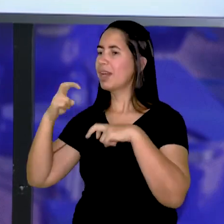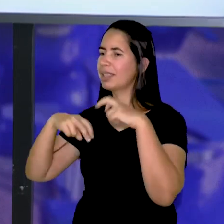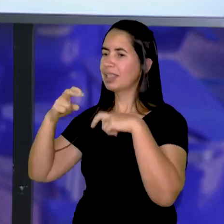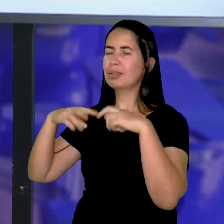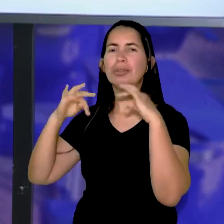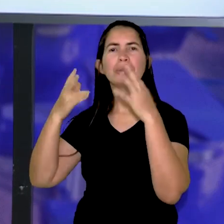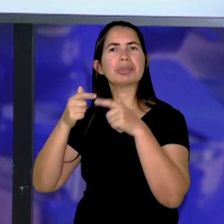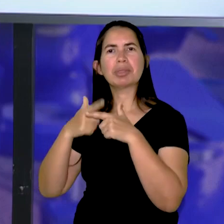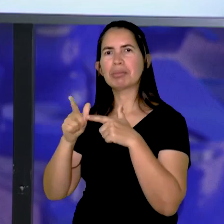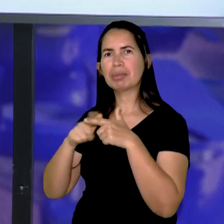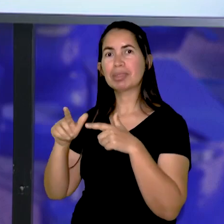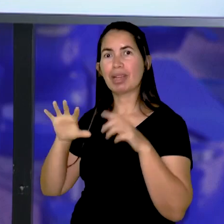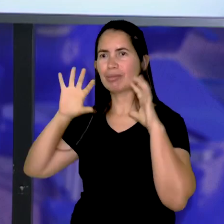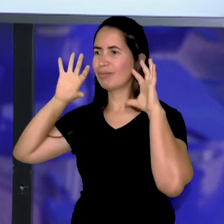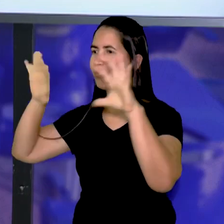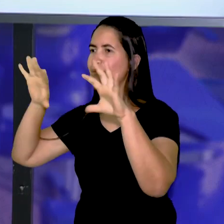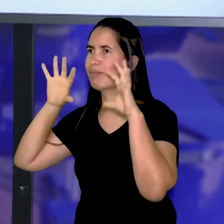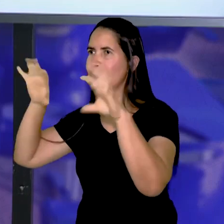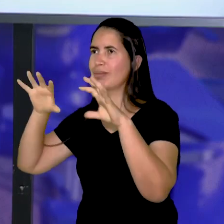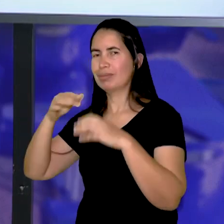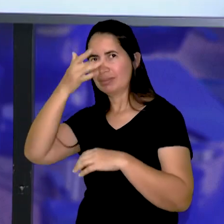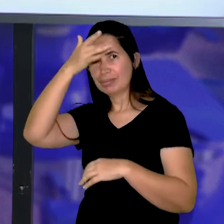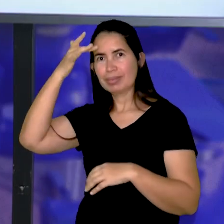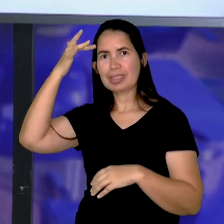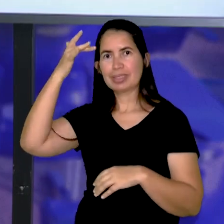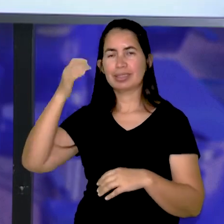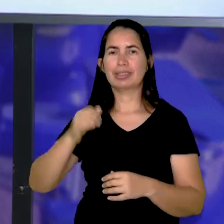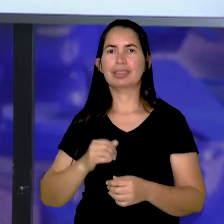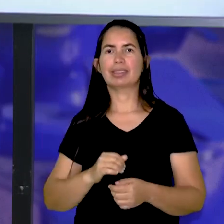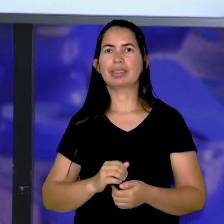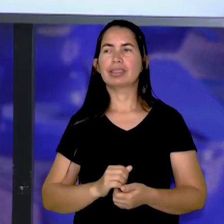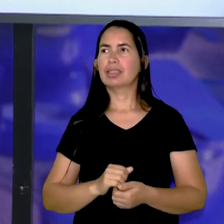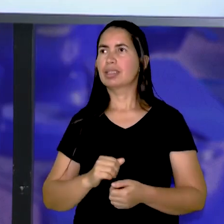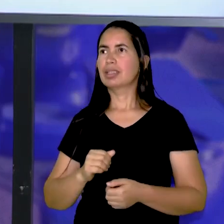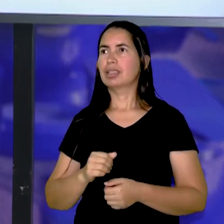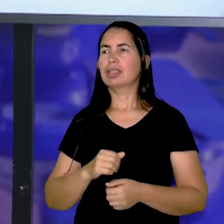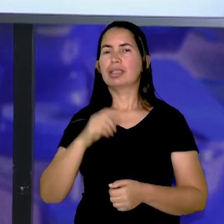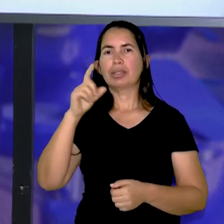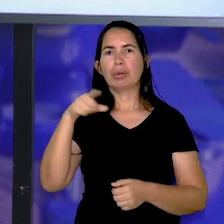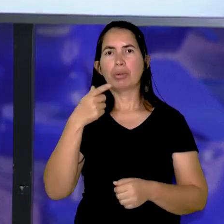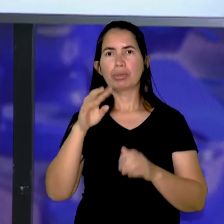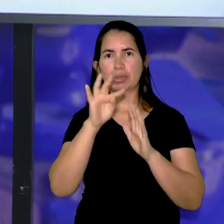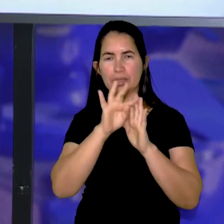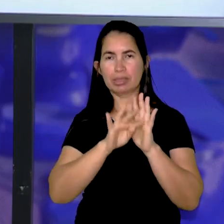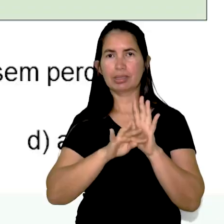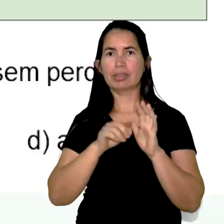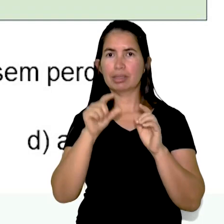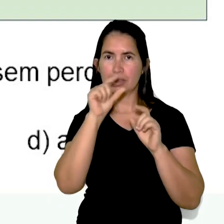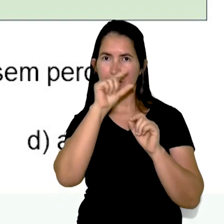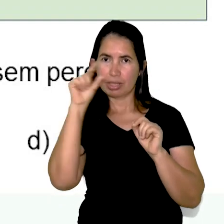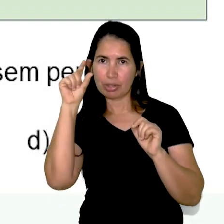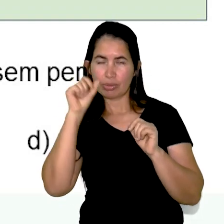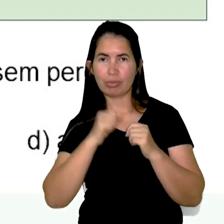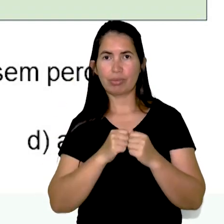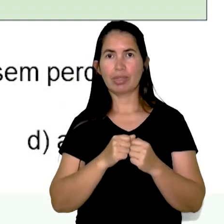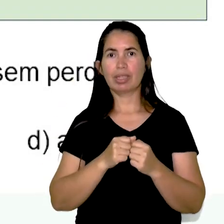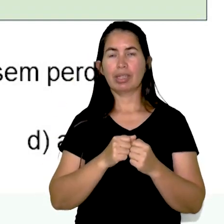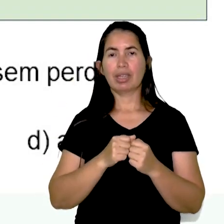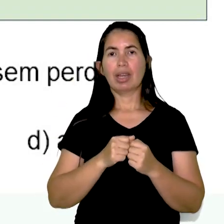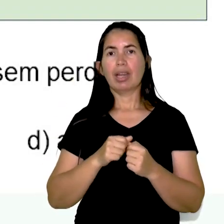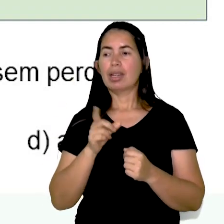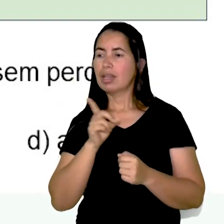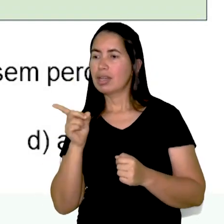os problemas de dar susto nas pessoas. Vamos adiante. Nesse outro trecho diz o seguinte, Camila,